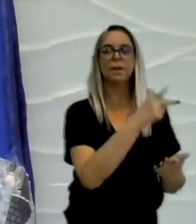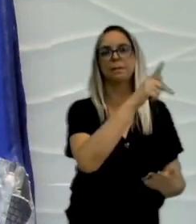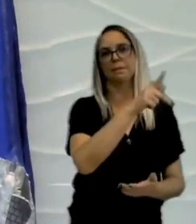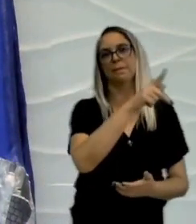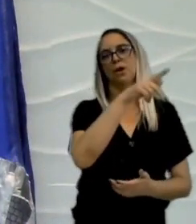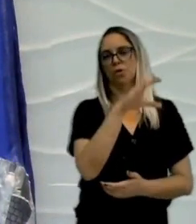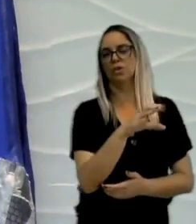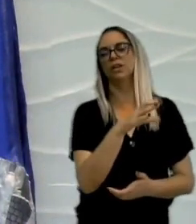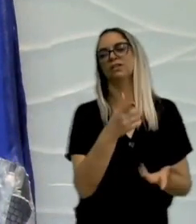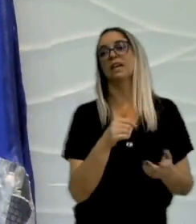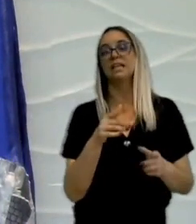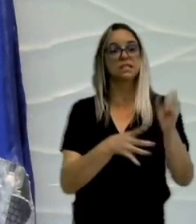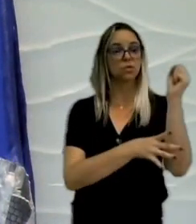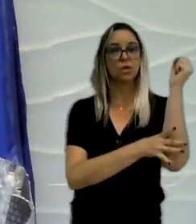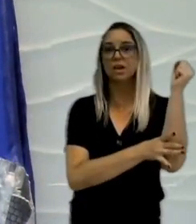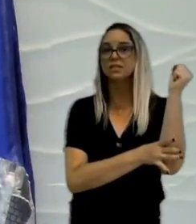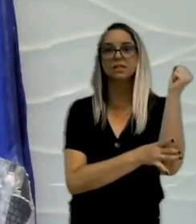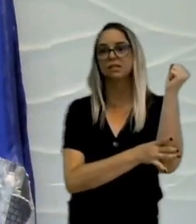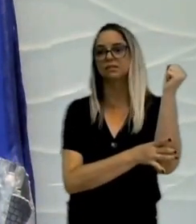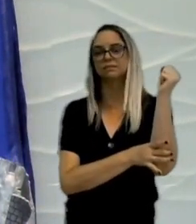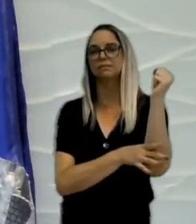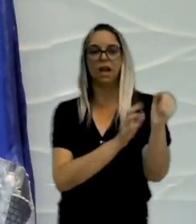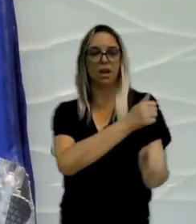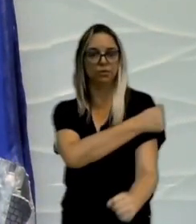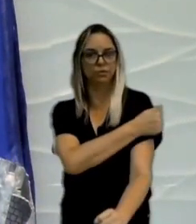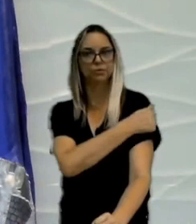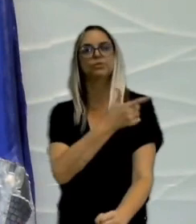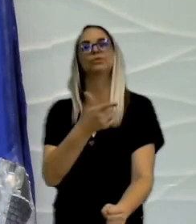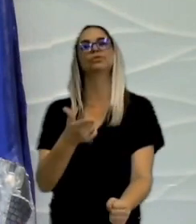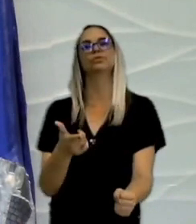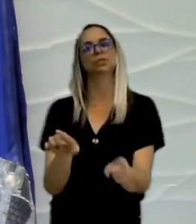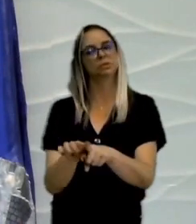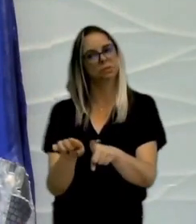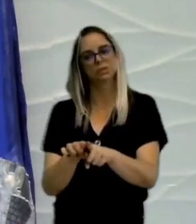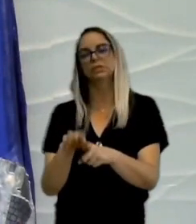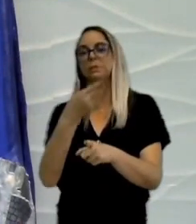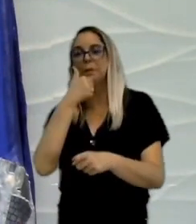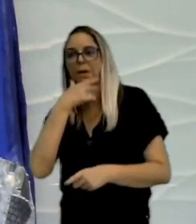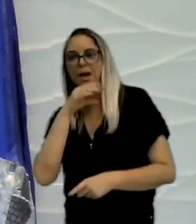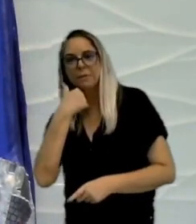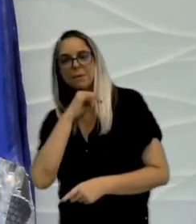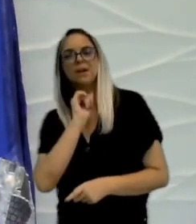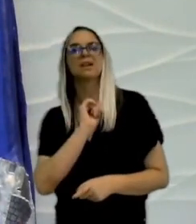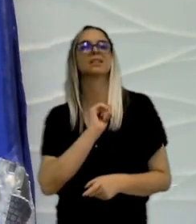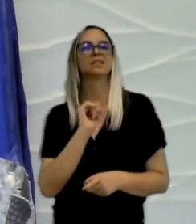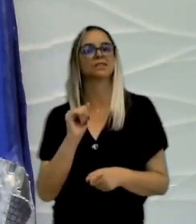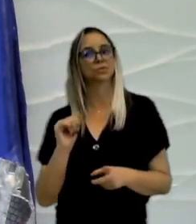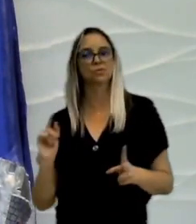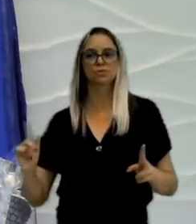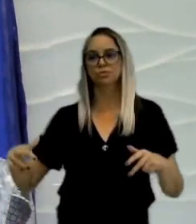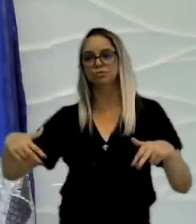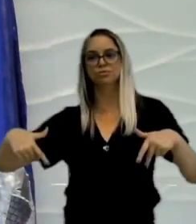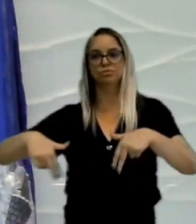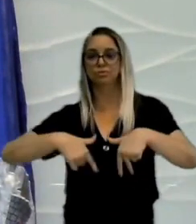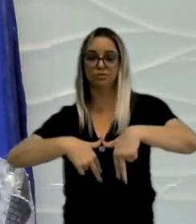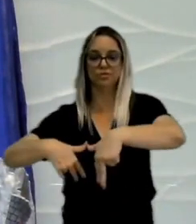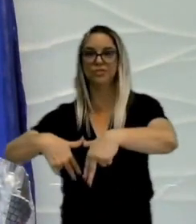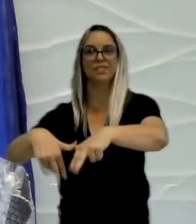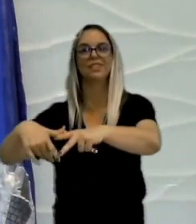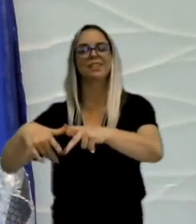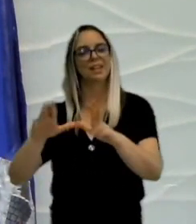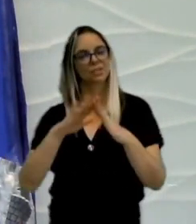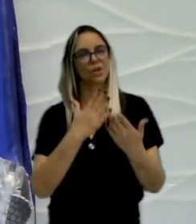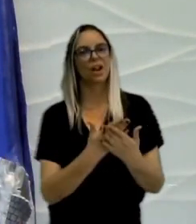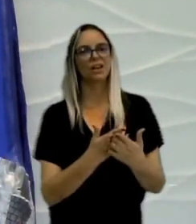maior segurança para os nossos munícipes, bem como para os alunos, os pais que precisam levar seus alunos para as escolas